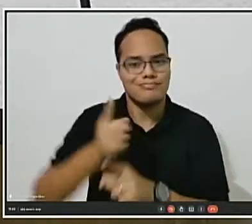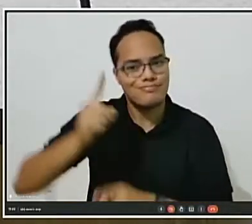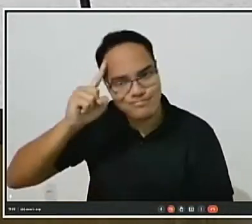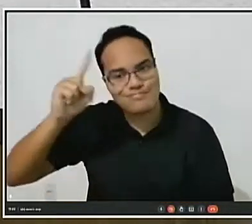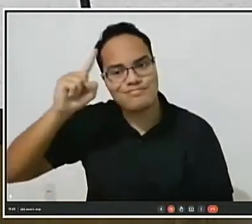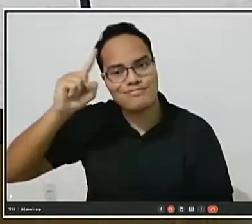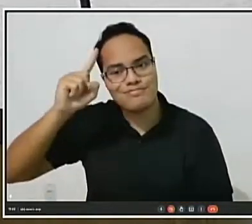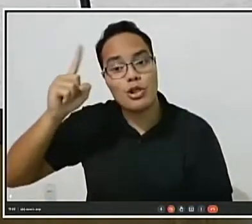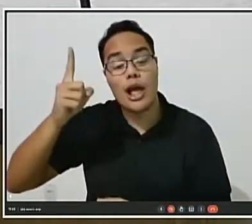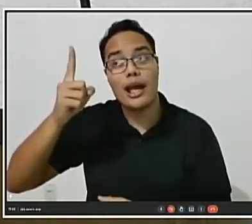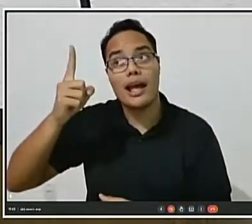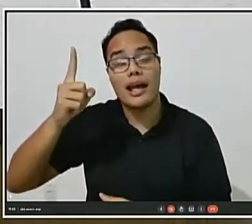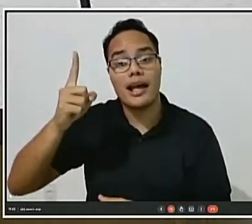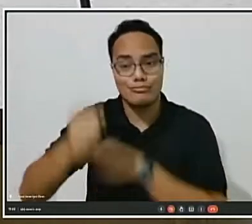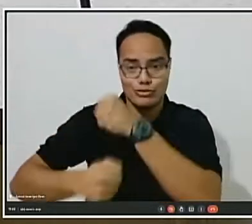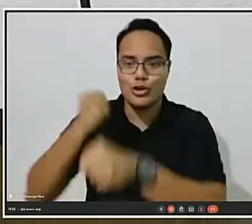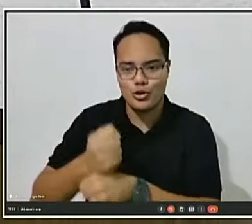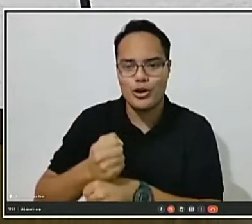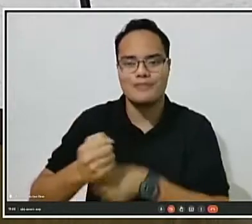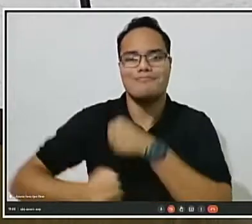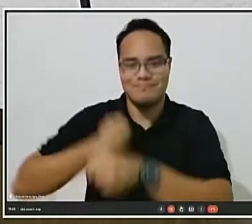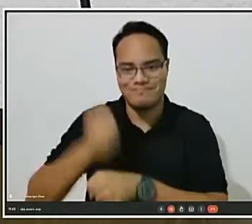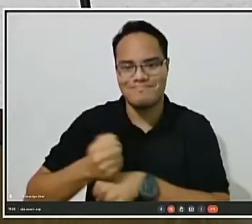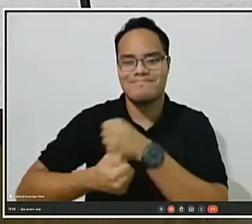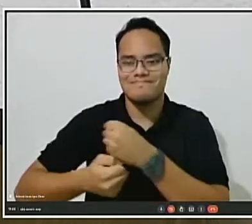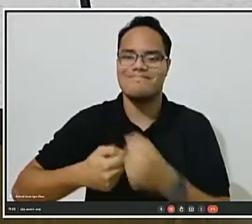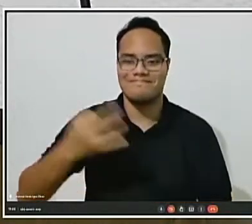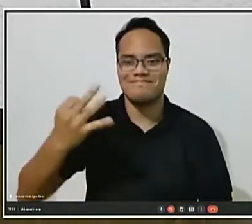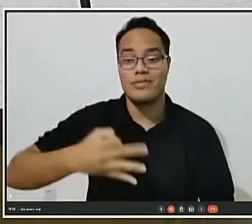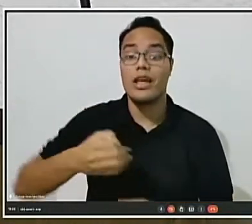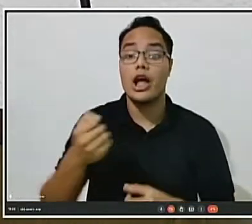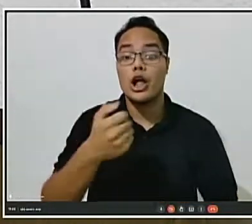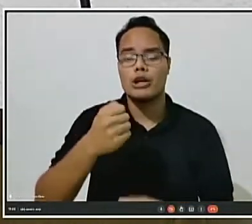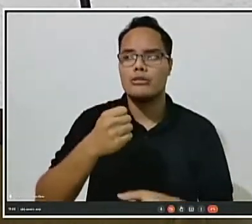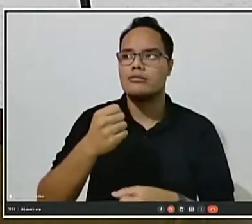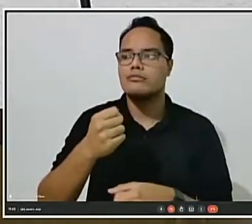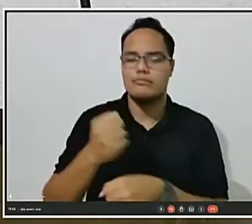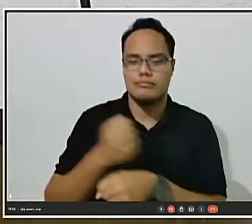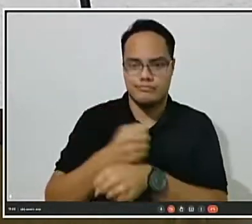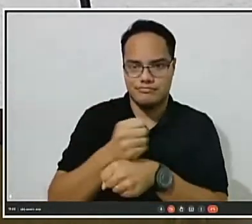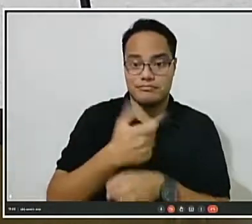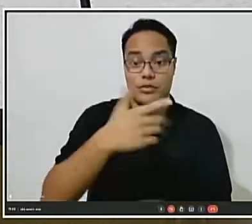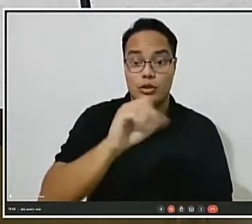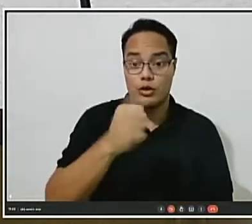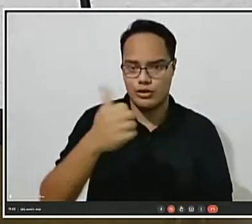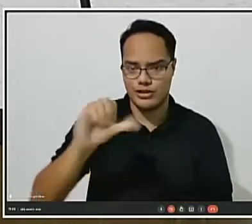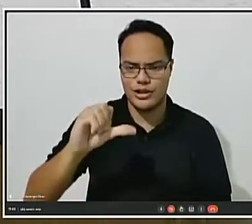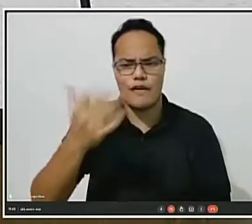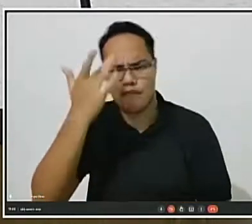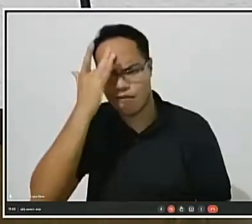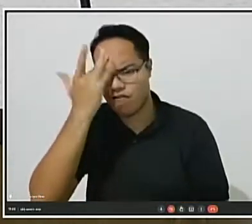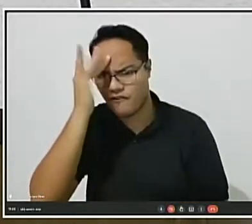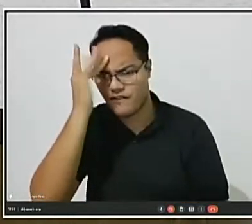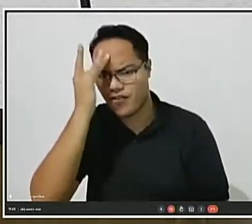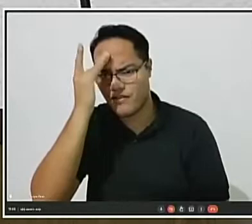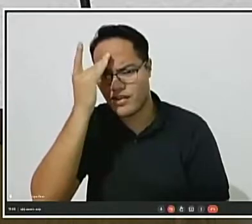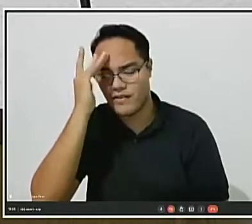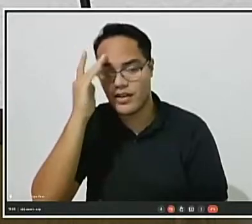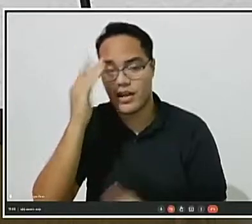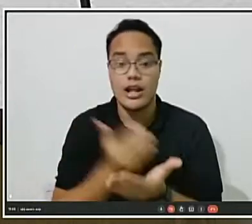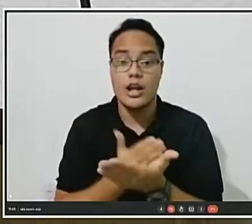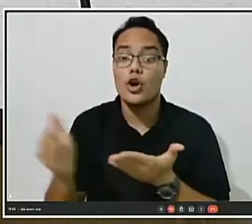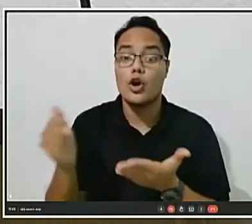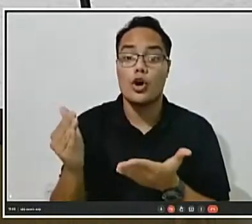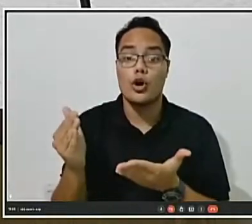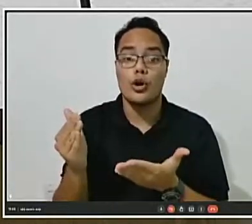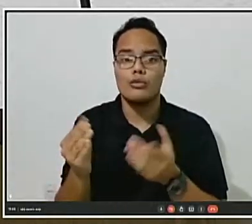Em 2019, o grupo começou a participar, em fevereiro, do Encontro Recreativo e de Lazer da Associação da Copel, encontro